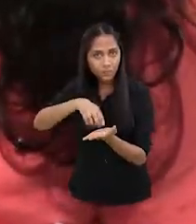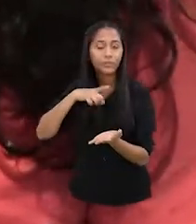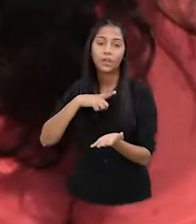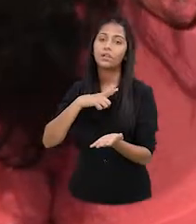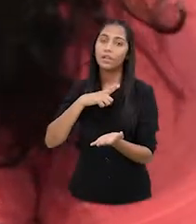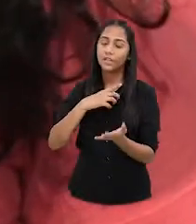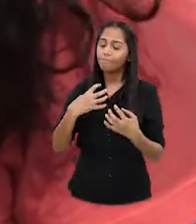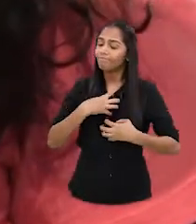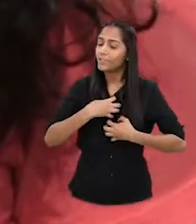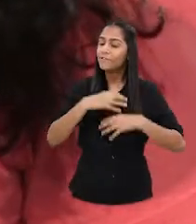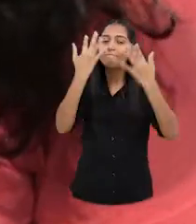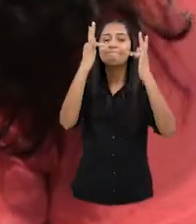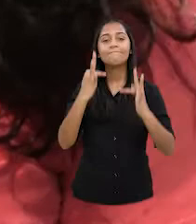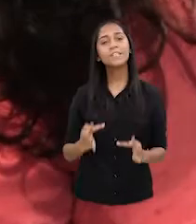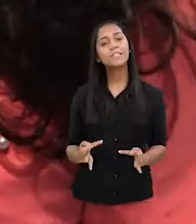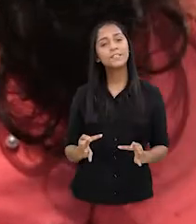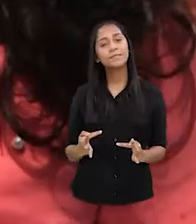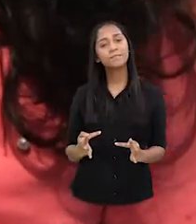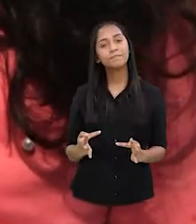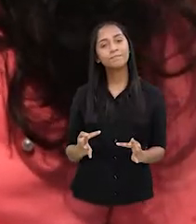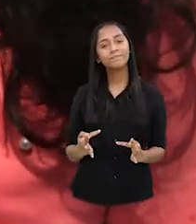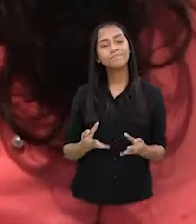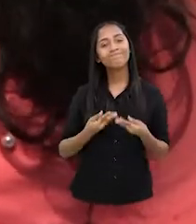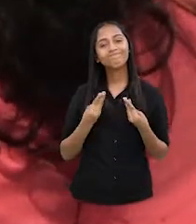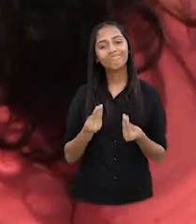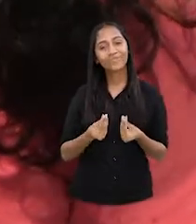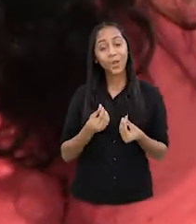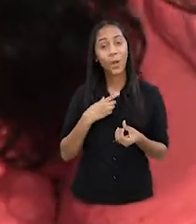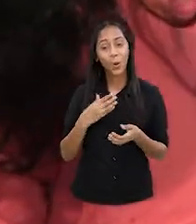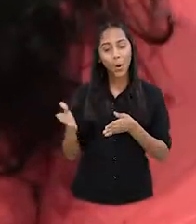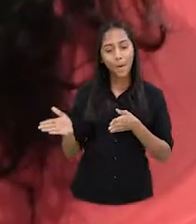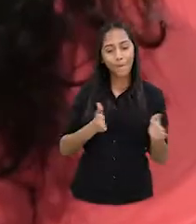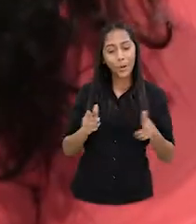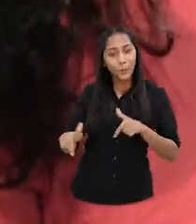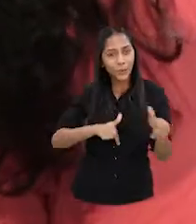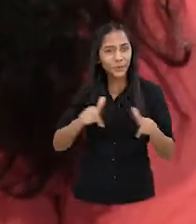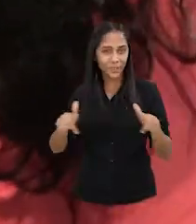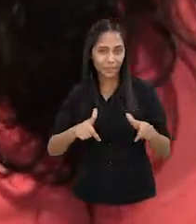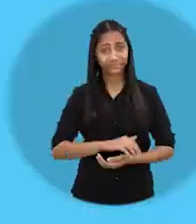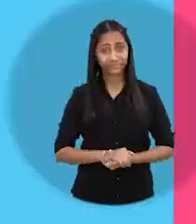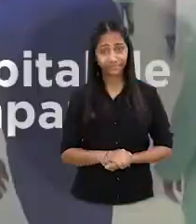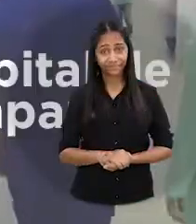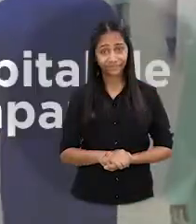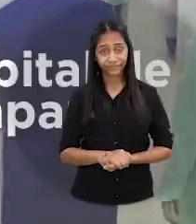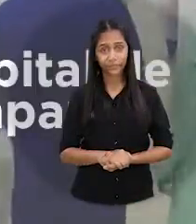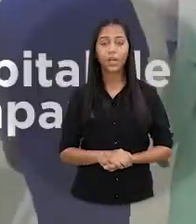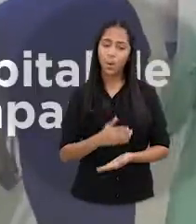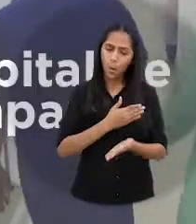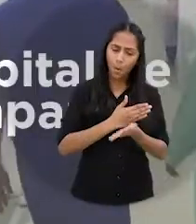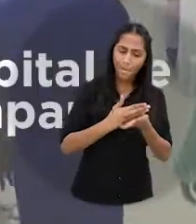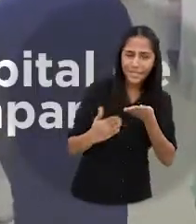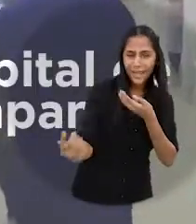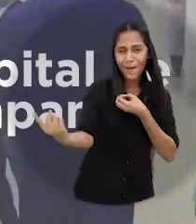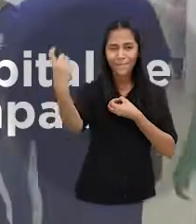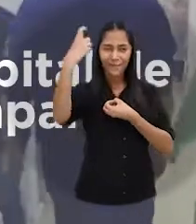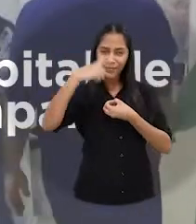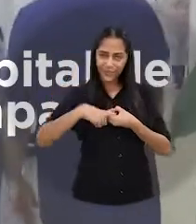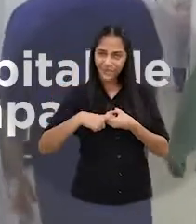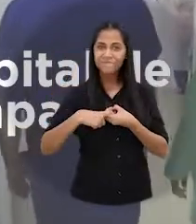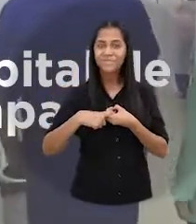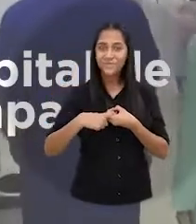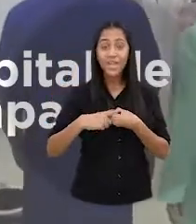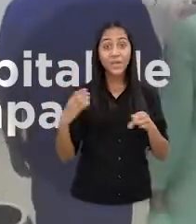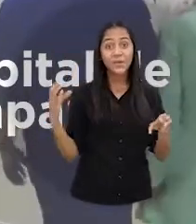hoje é feliz com a gestão da prefeita Rosalba Ciarlini. Iniciamos, retomamos